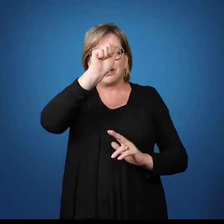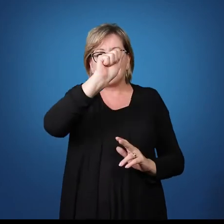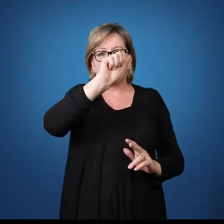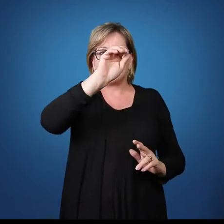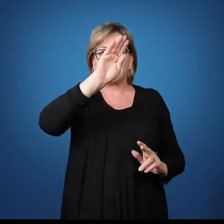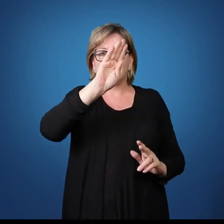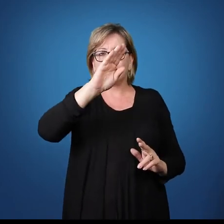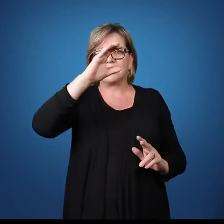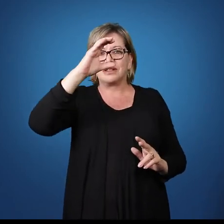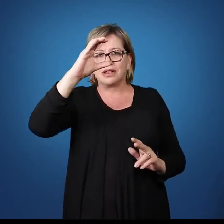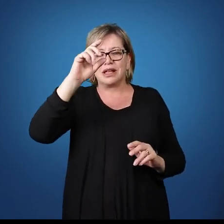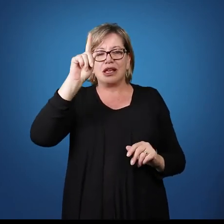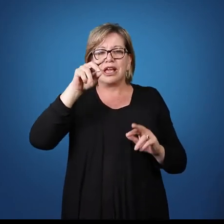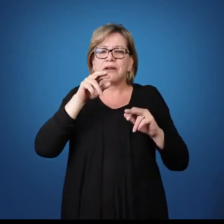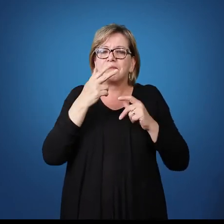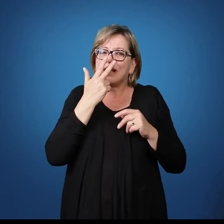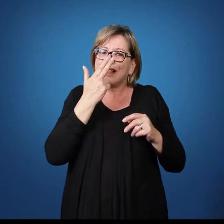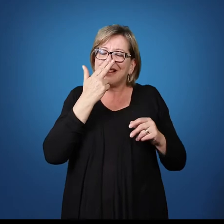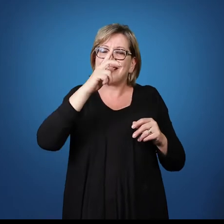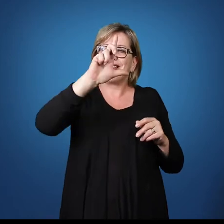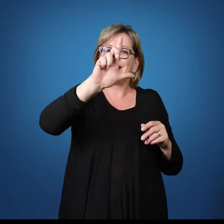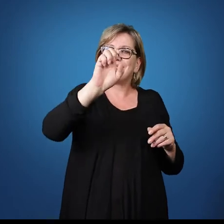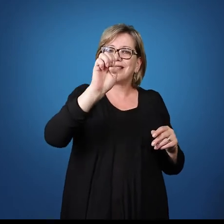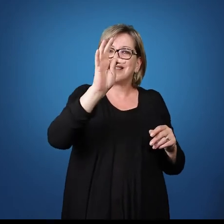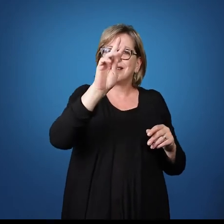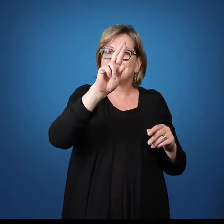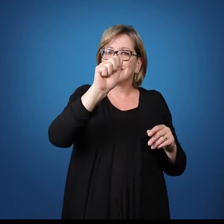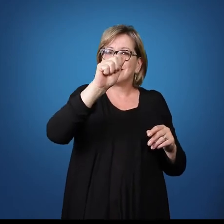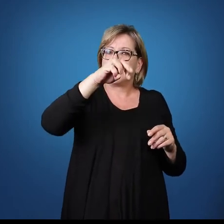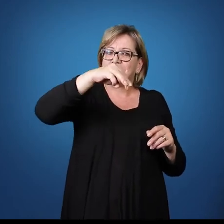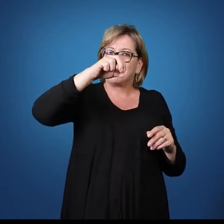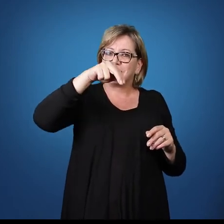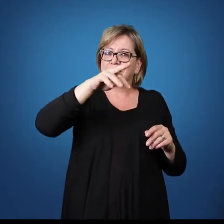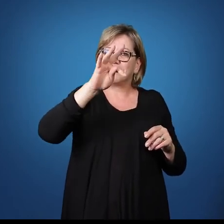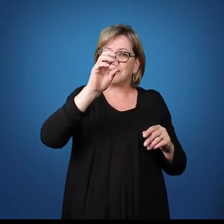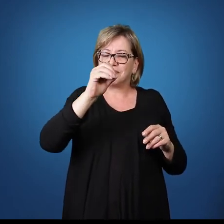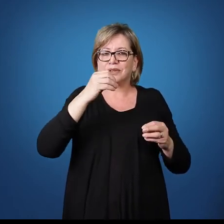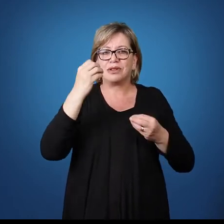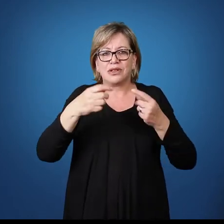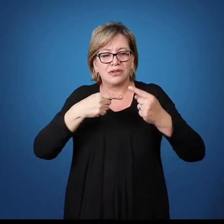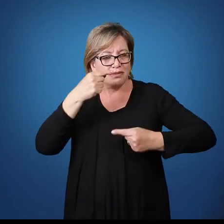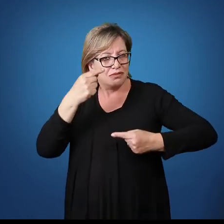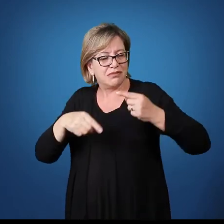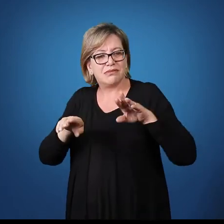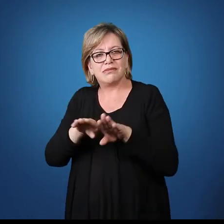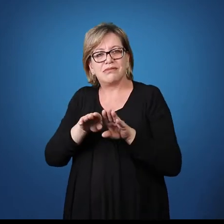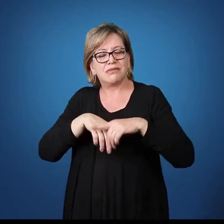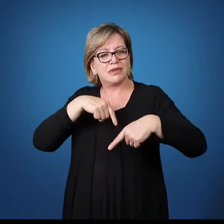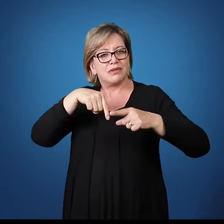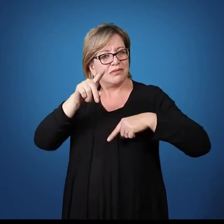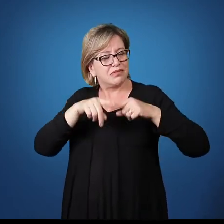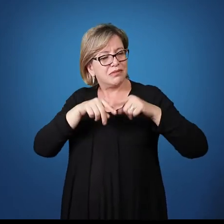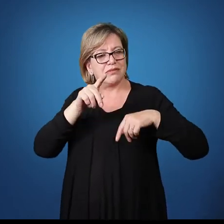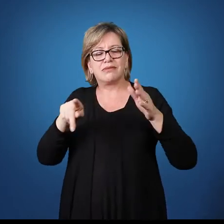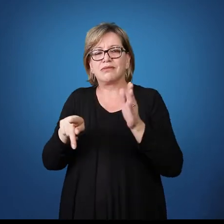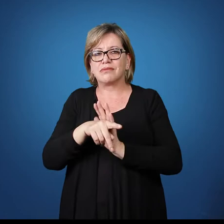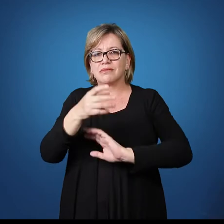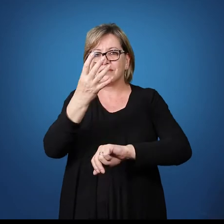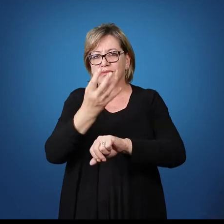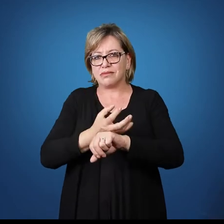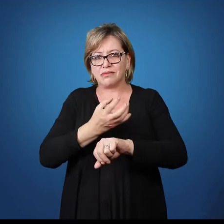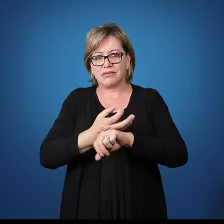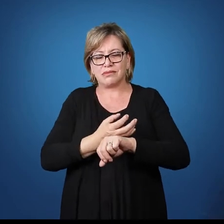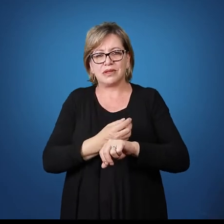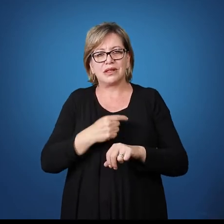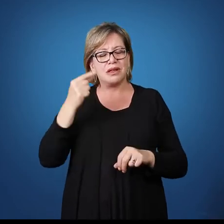alfabetização numa perspectiva de letramento. Nós discutimos essas questões também nos materiais da disciplina, né? Essa perspectiva,